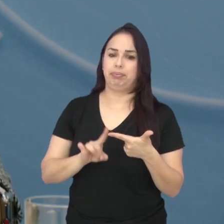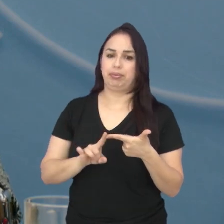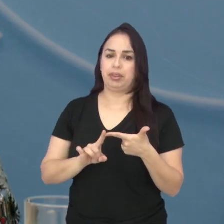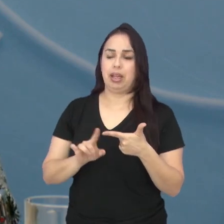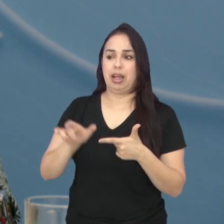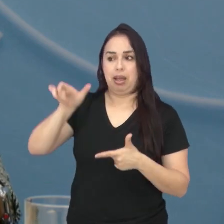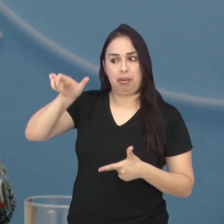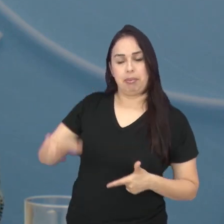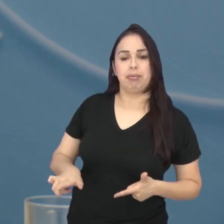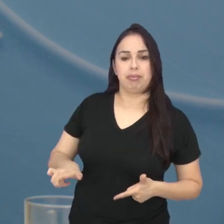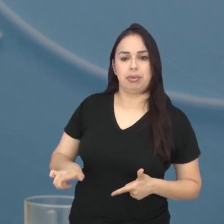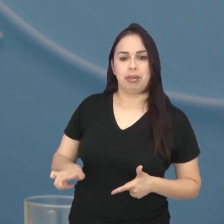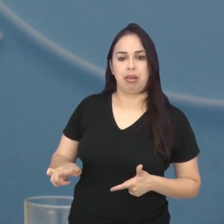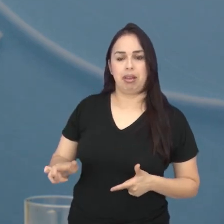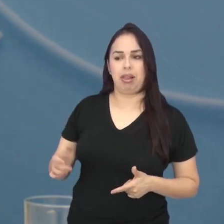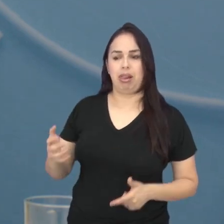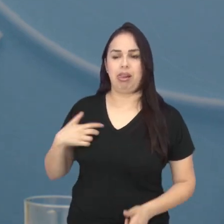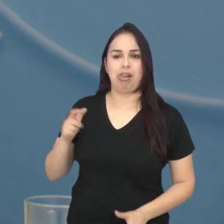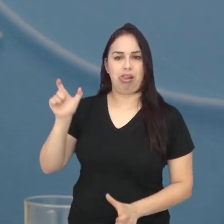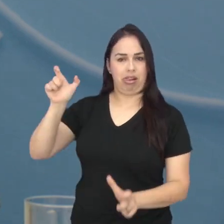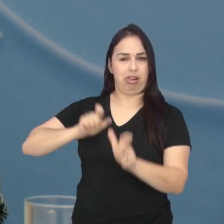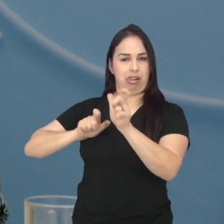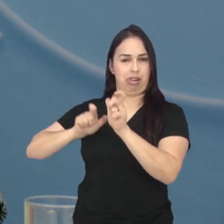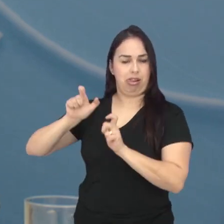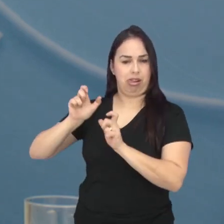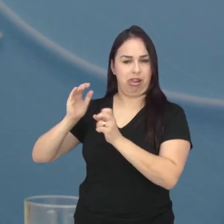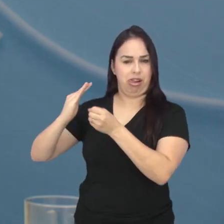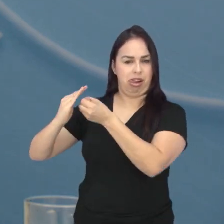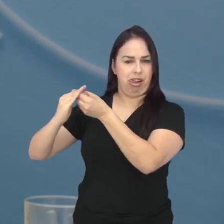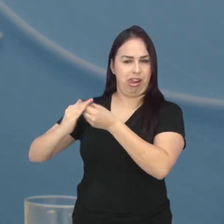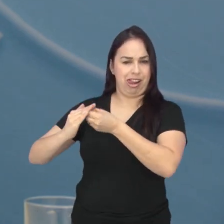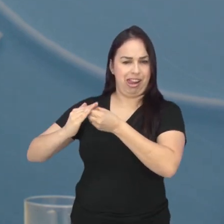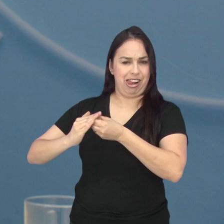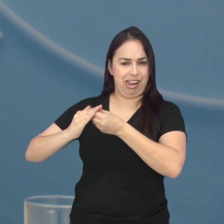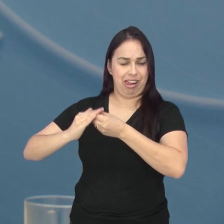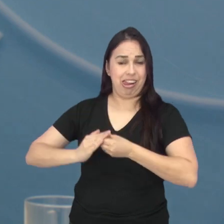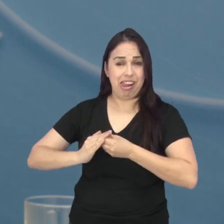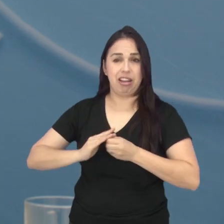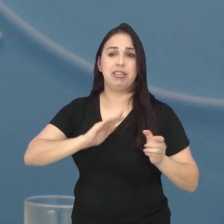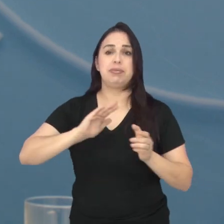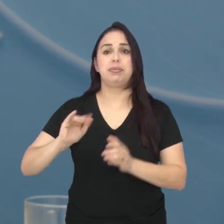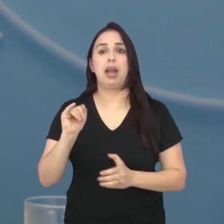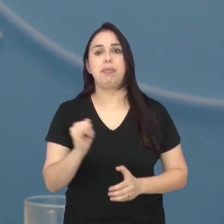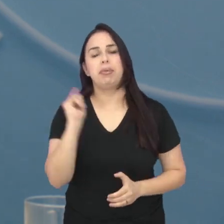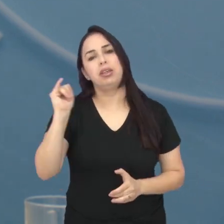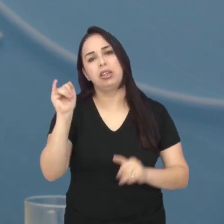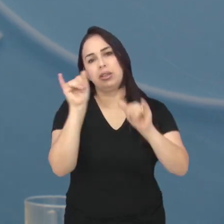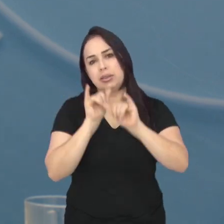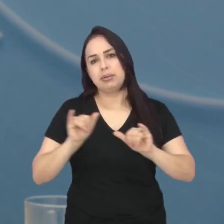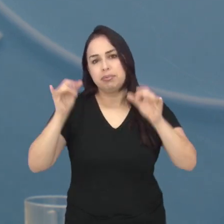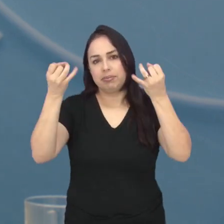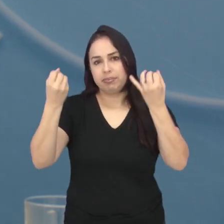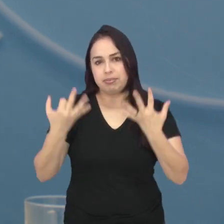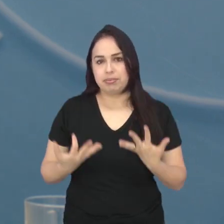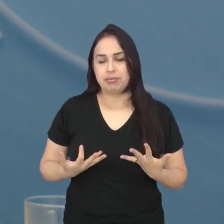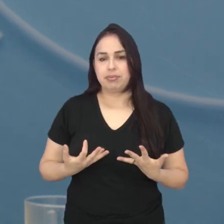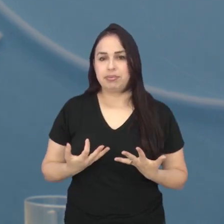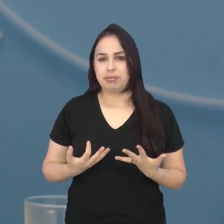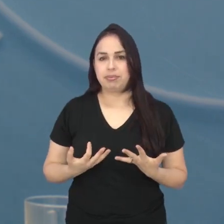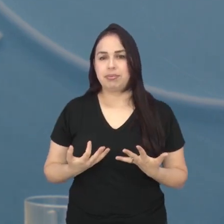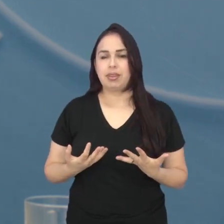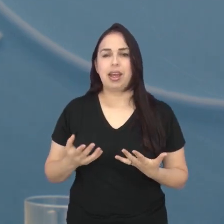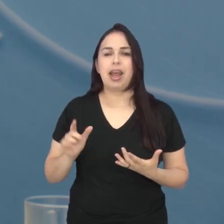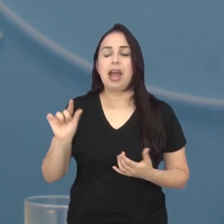O abusador, ele diminui muito a vítima. Uma coisa muito importante de falar é que é